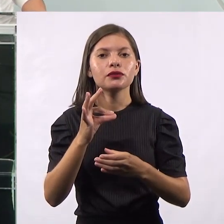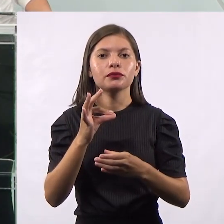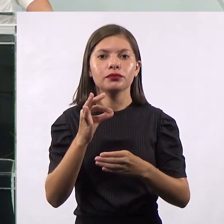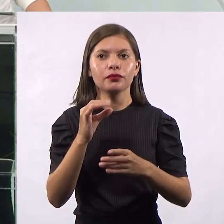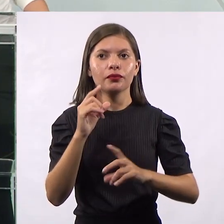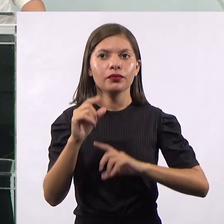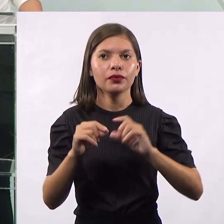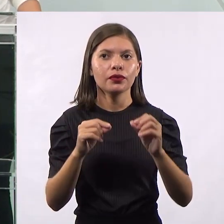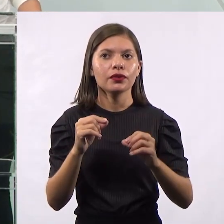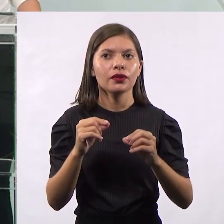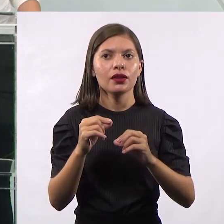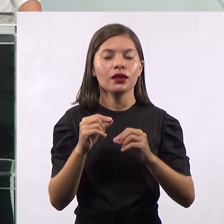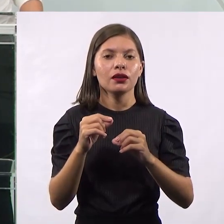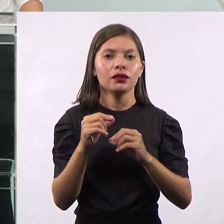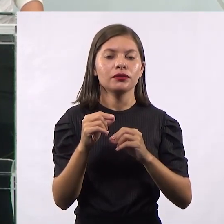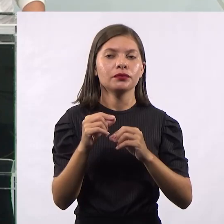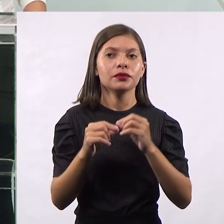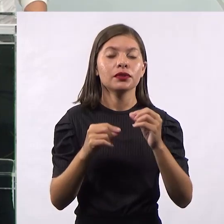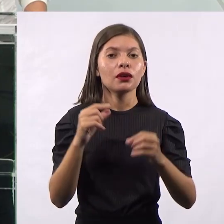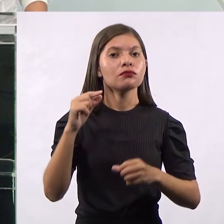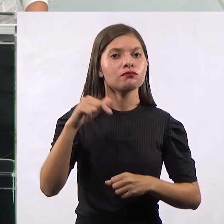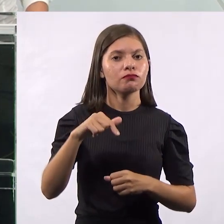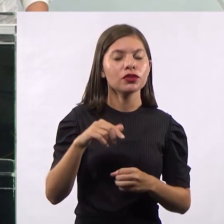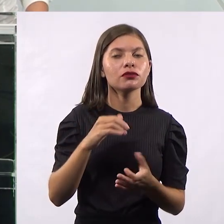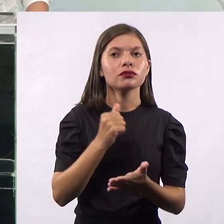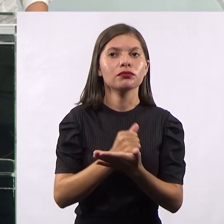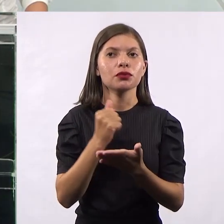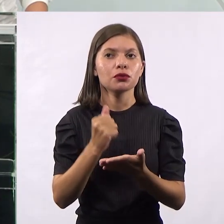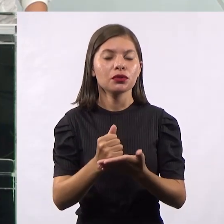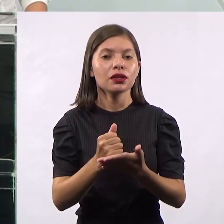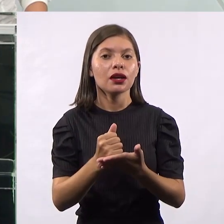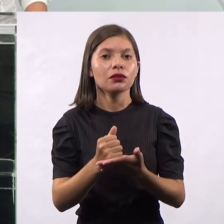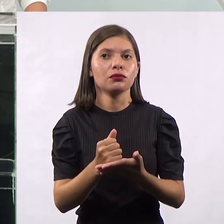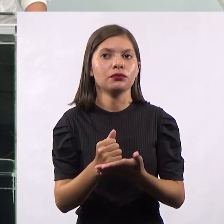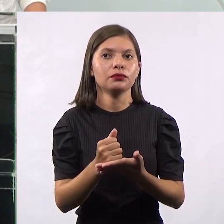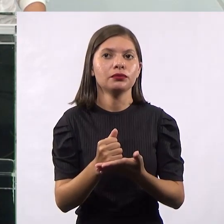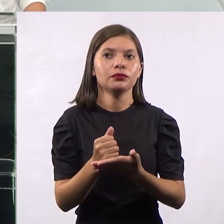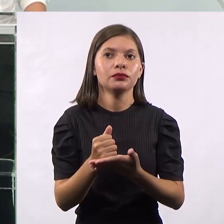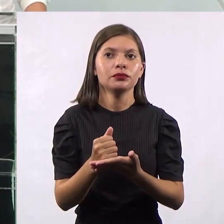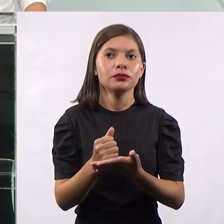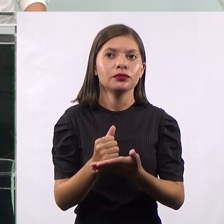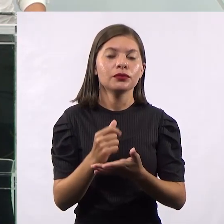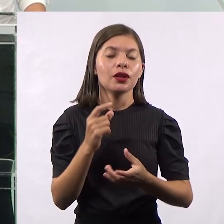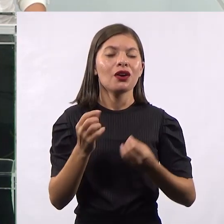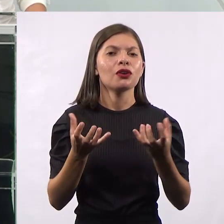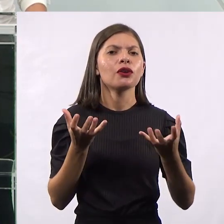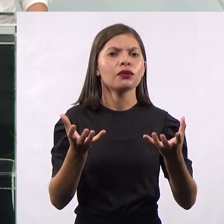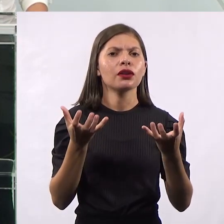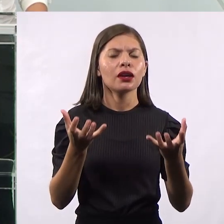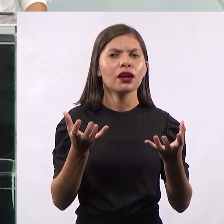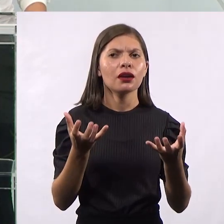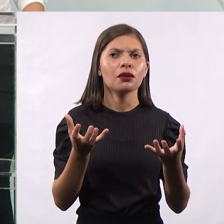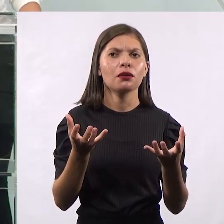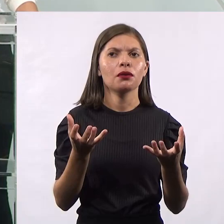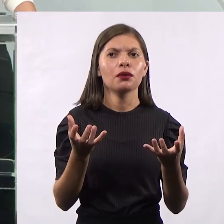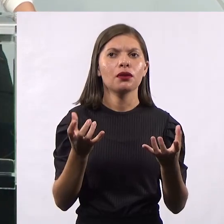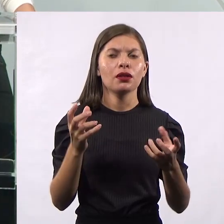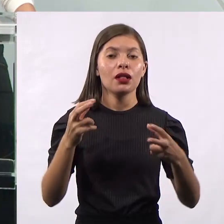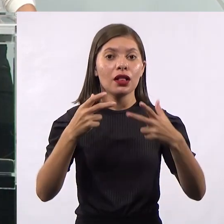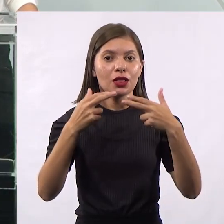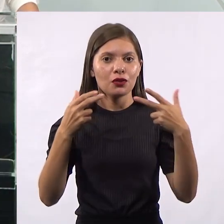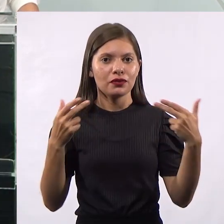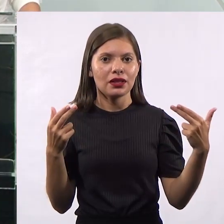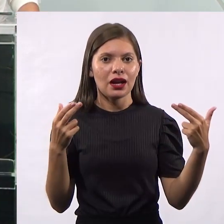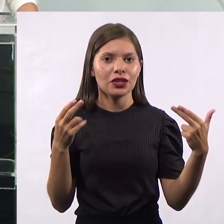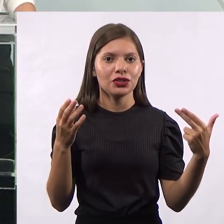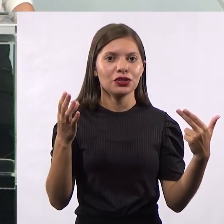né? Que é bem comum. Então, esse é um contrato de fornecimento. Agora, o que eu quero trazer